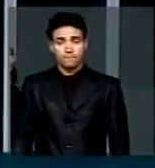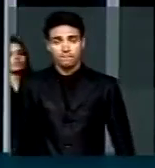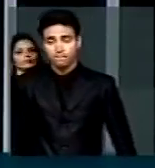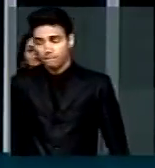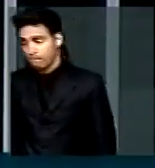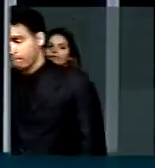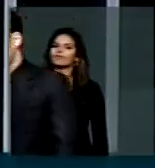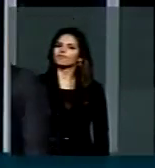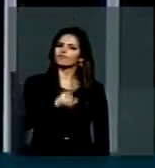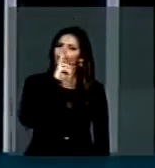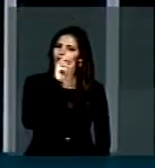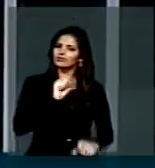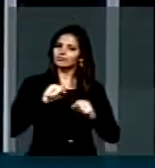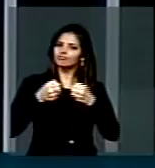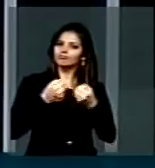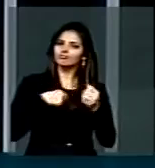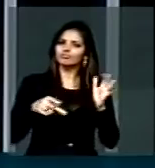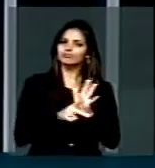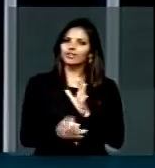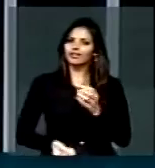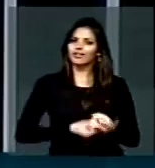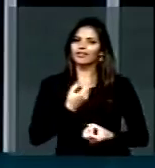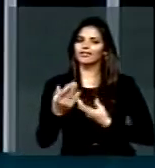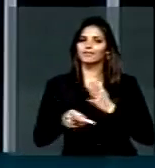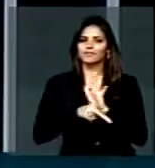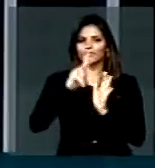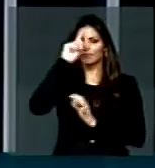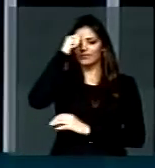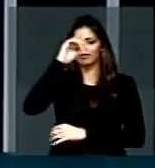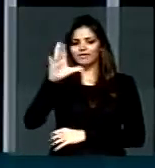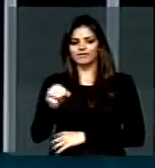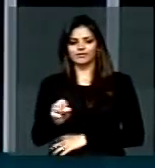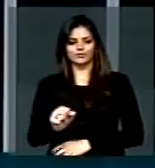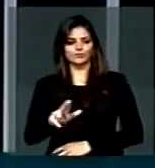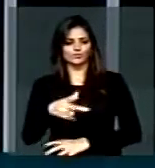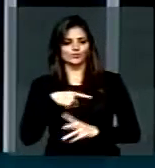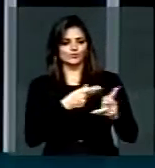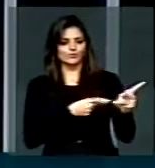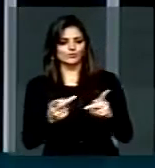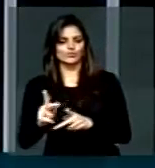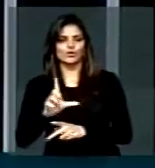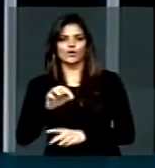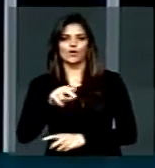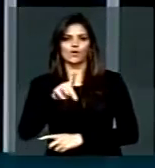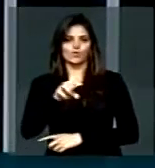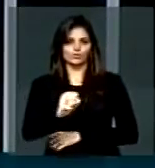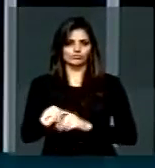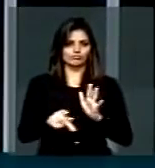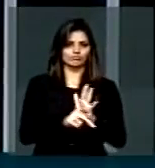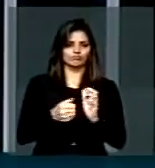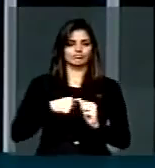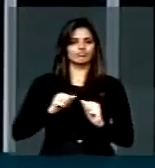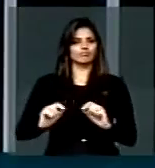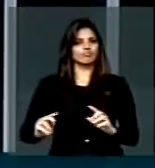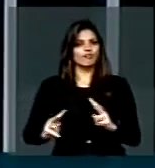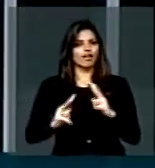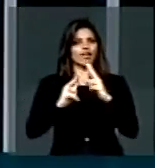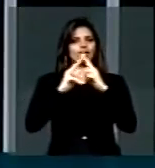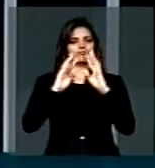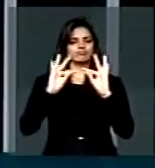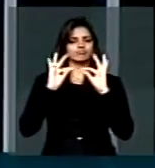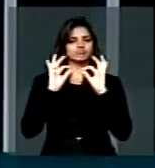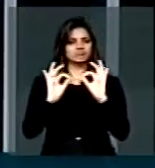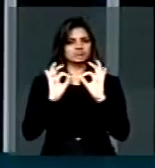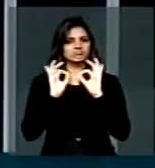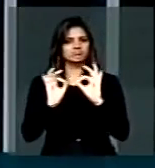enorme carisma que sobe da África do Sul. Ele acaba de visitar Londres, sendo hóspede do palácio e uma das